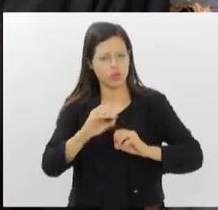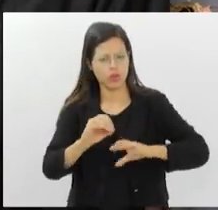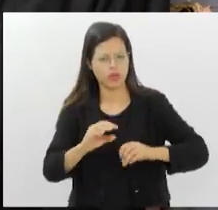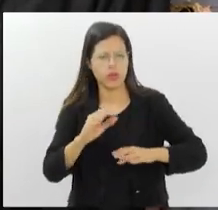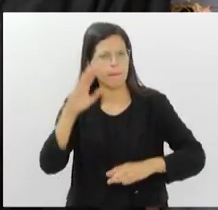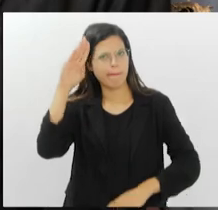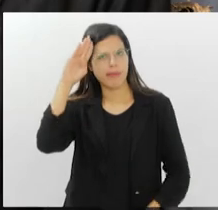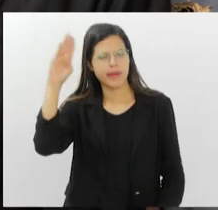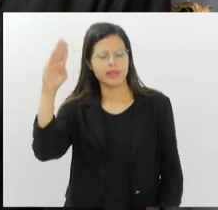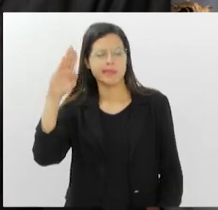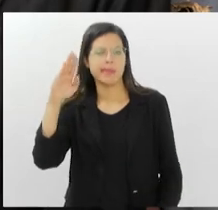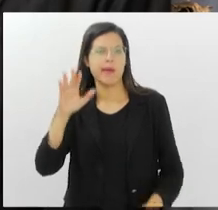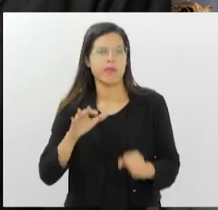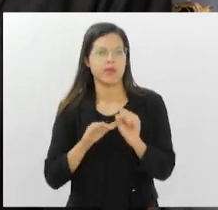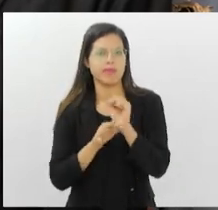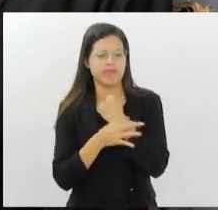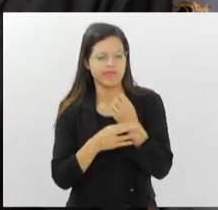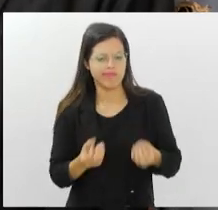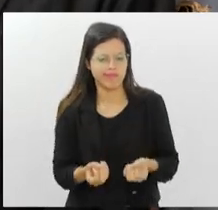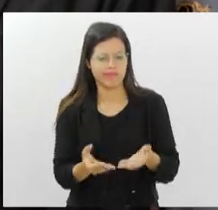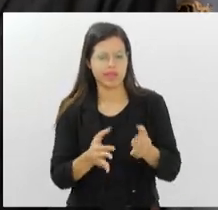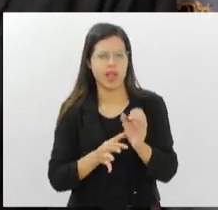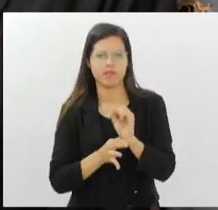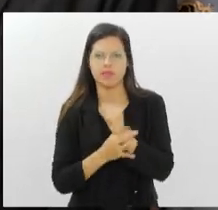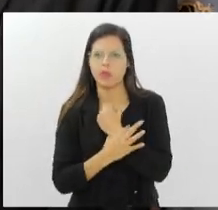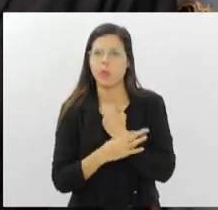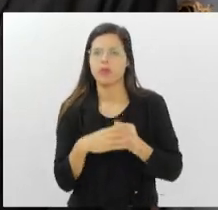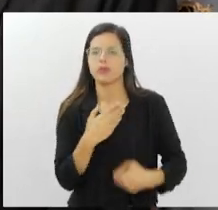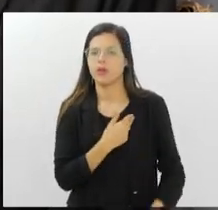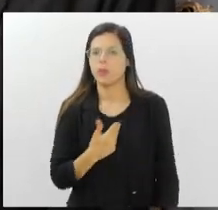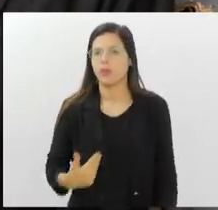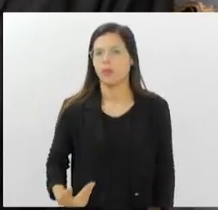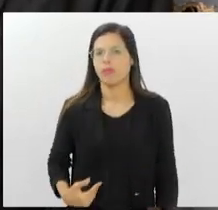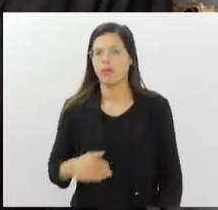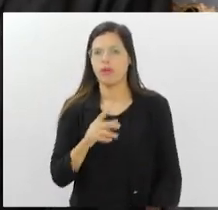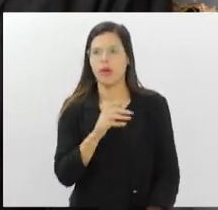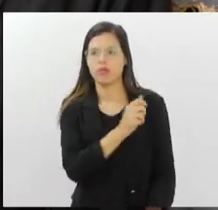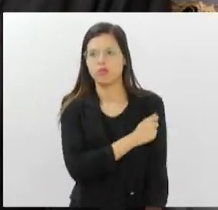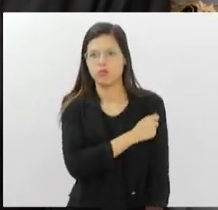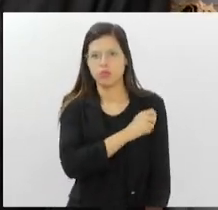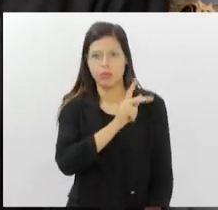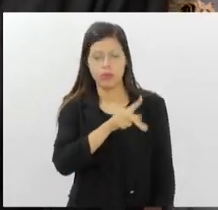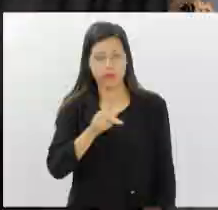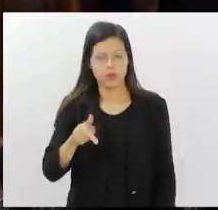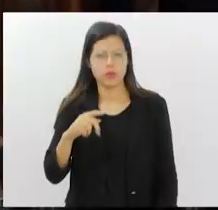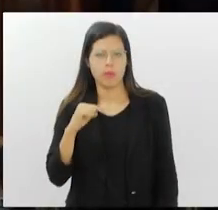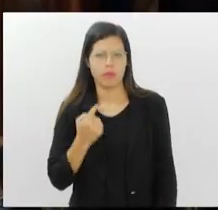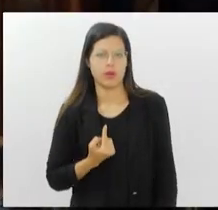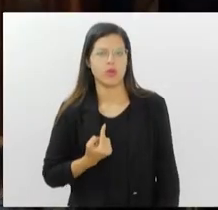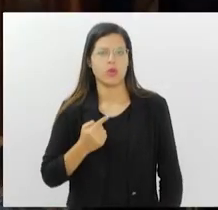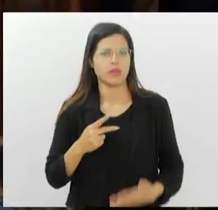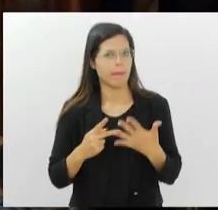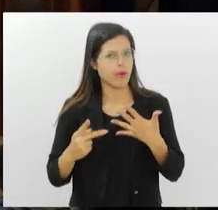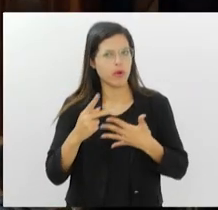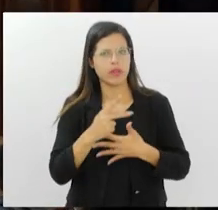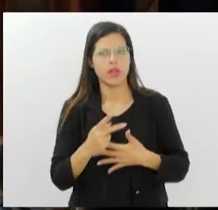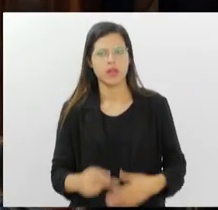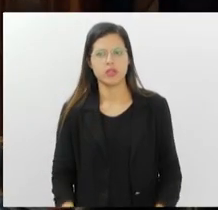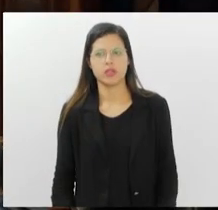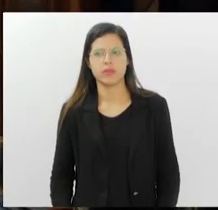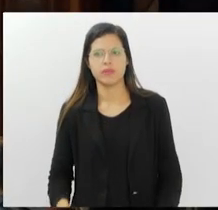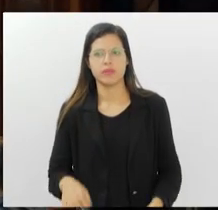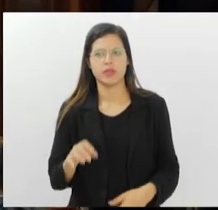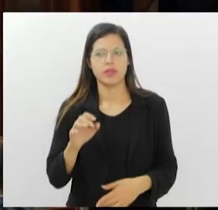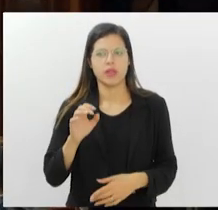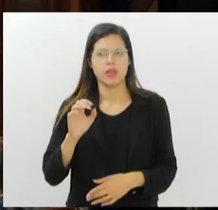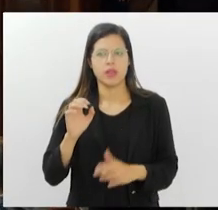e garantir a segurança pública aos alunos, professores, a toda a comunidade escolar, para nós é prioridade. O evento, que é uma parceria